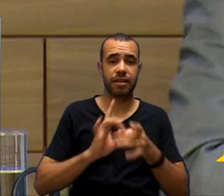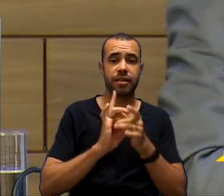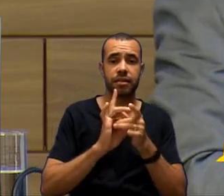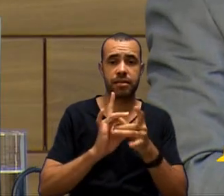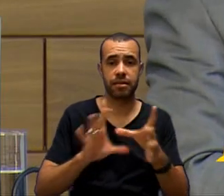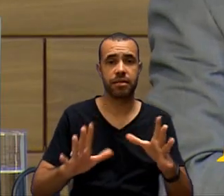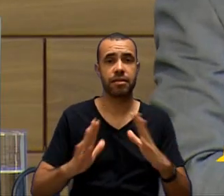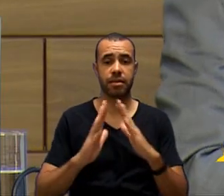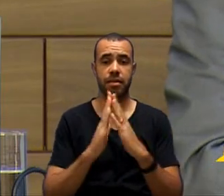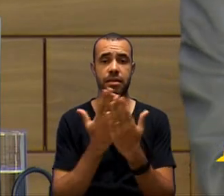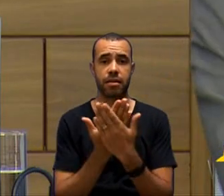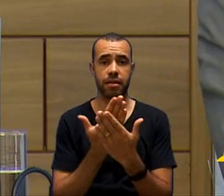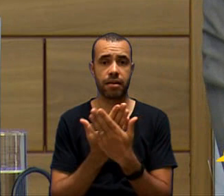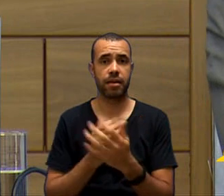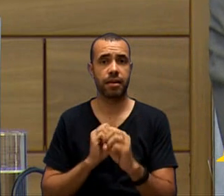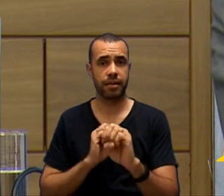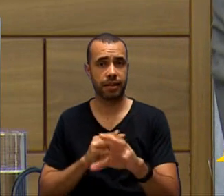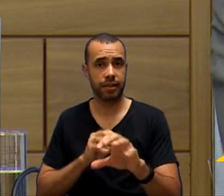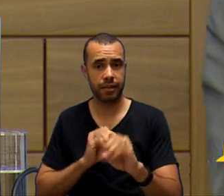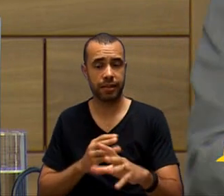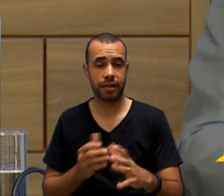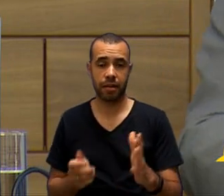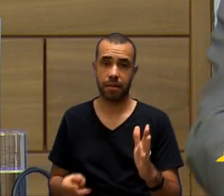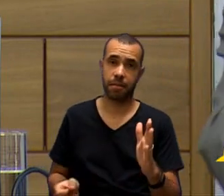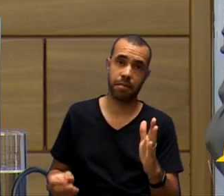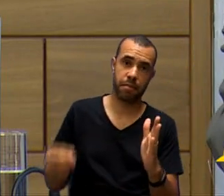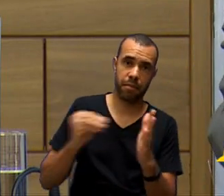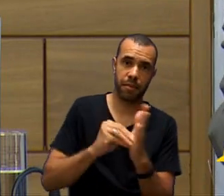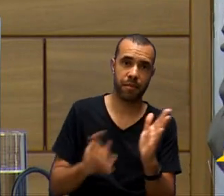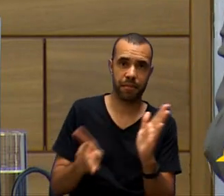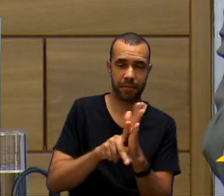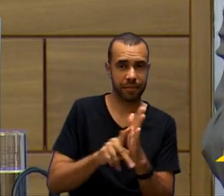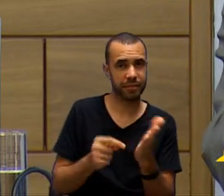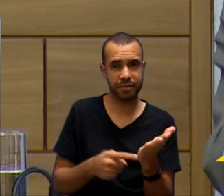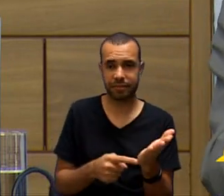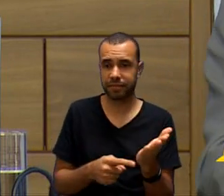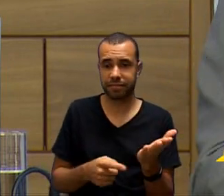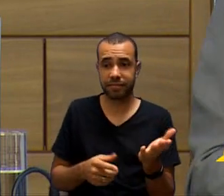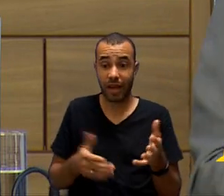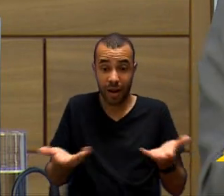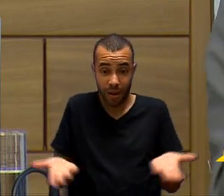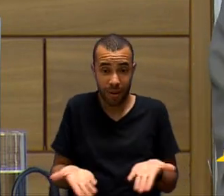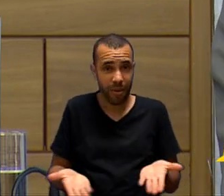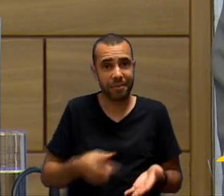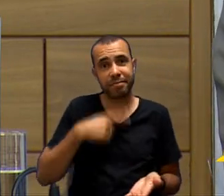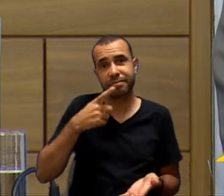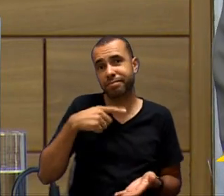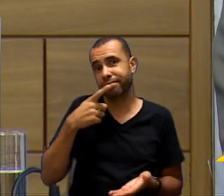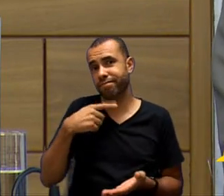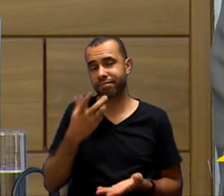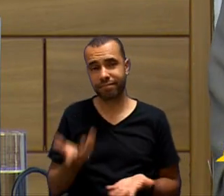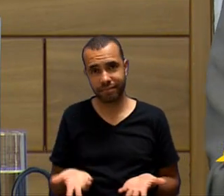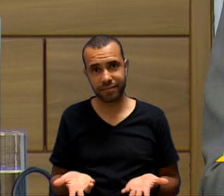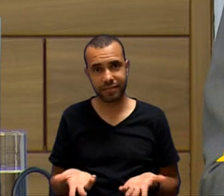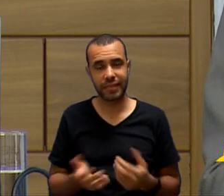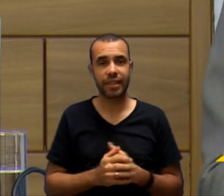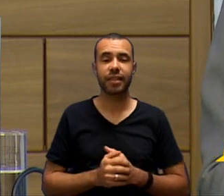Escola do Legislativo implementar esse projeto, nada disso seria possível. Cumprimentar,